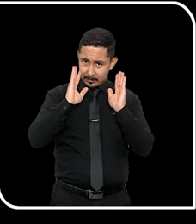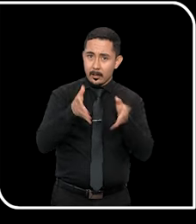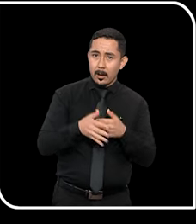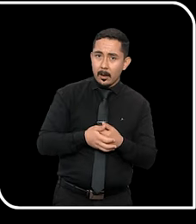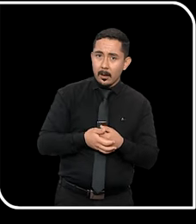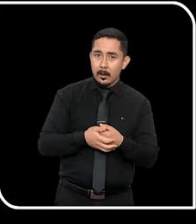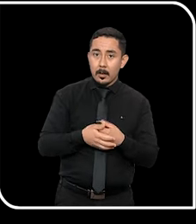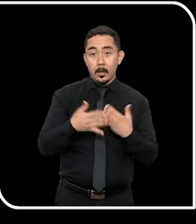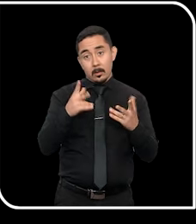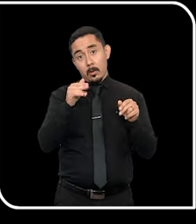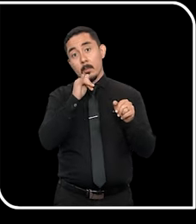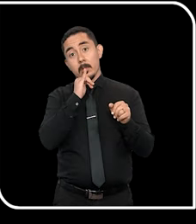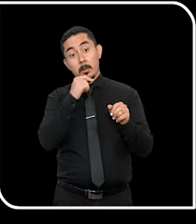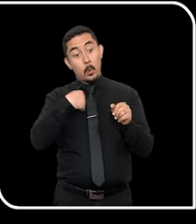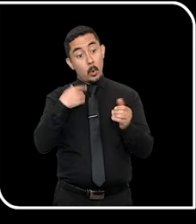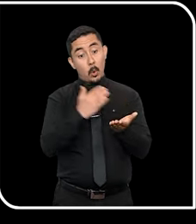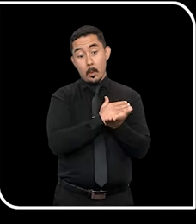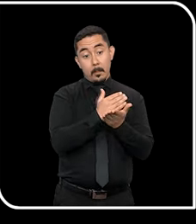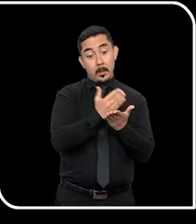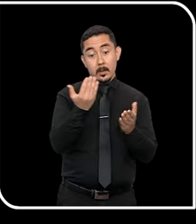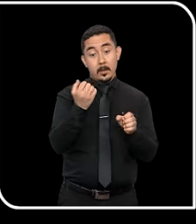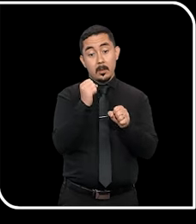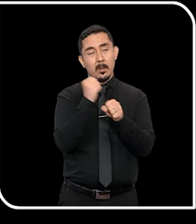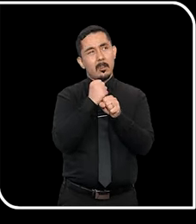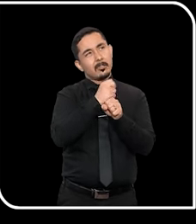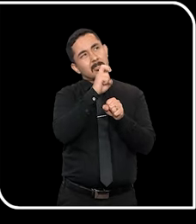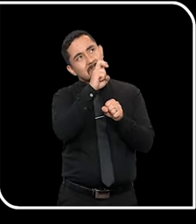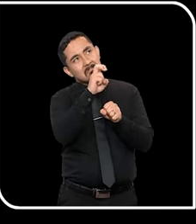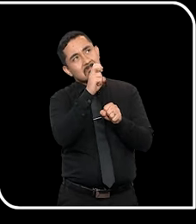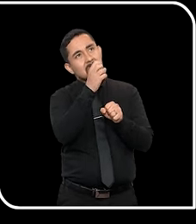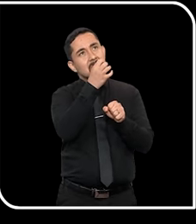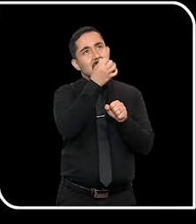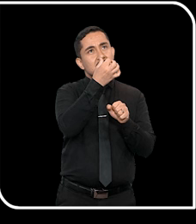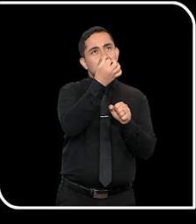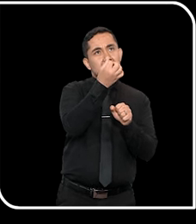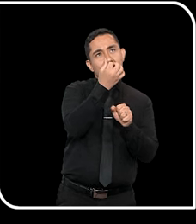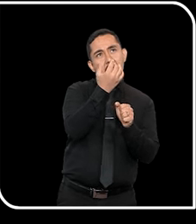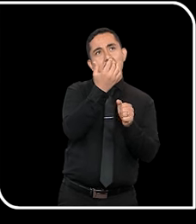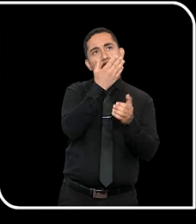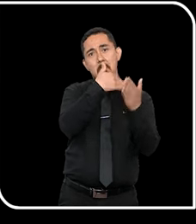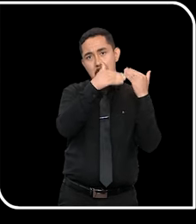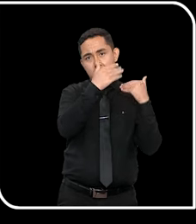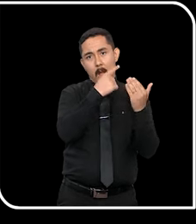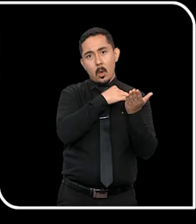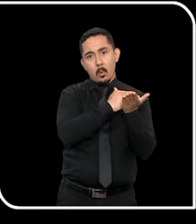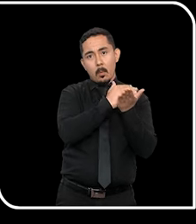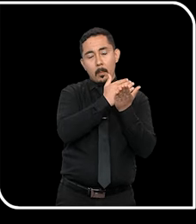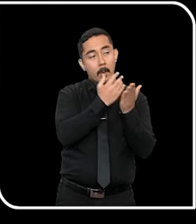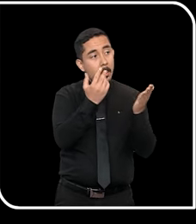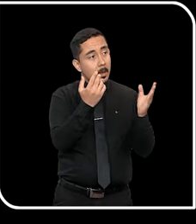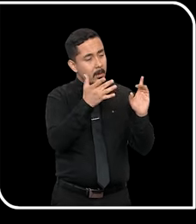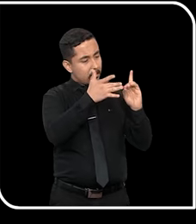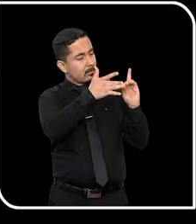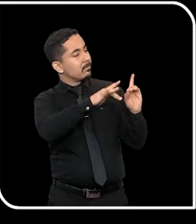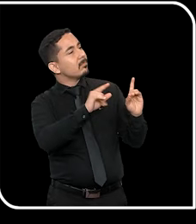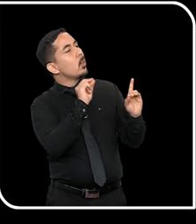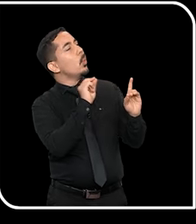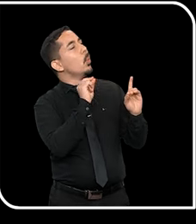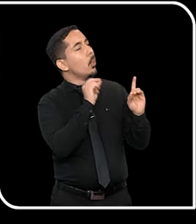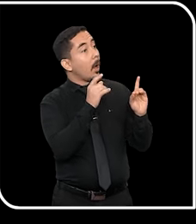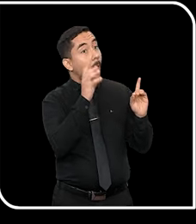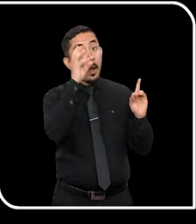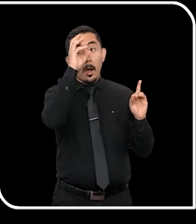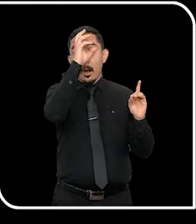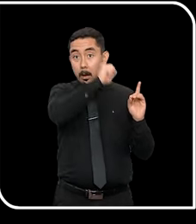8 anos né então assim tem deve ter uns 5 6 anos que eu escutei falar sobre capacitismo então capacitismo a